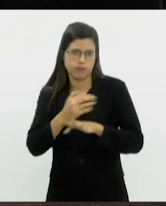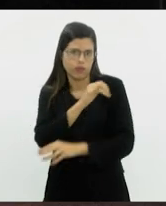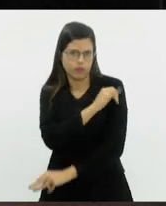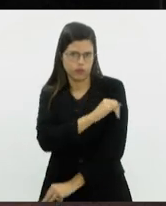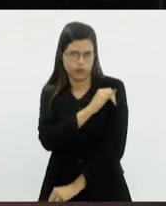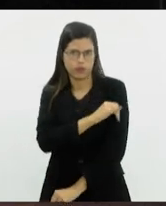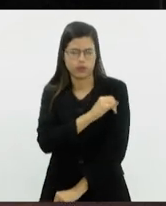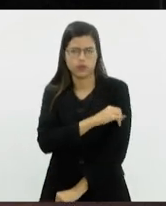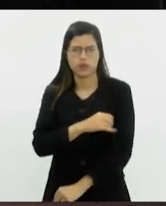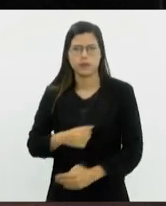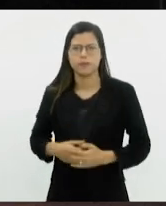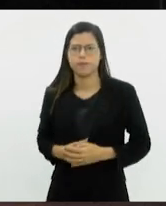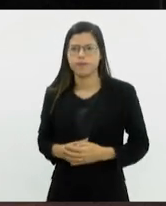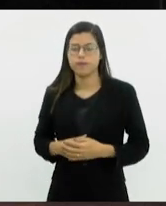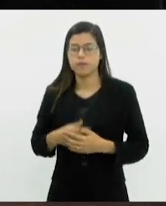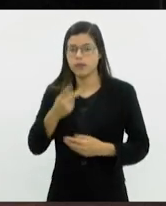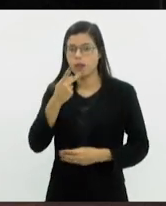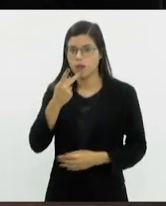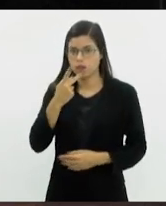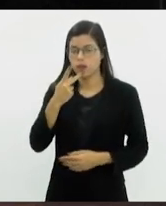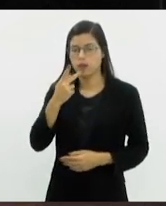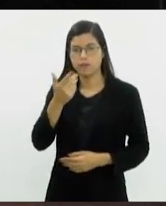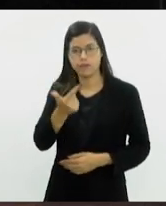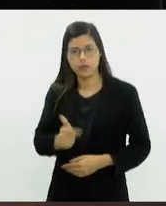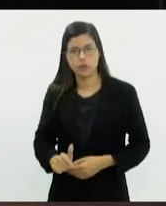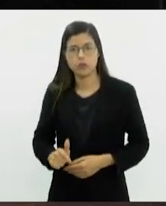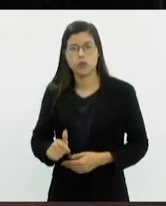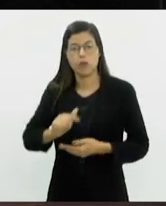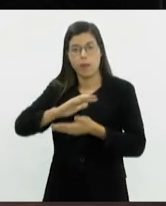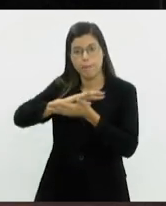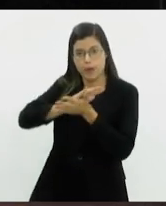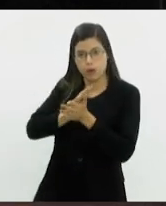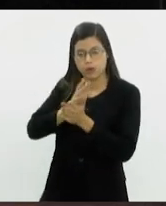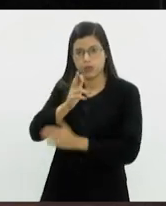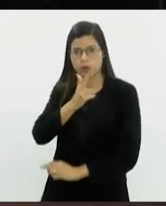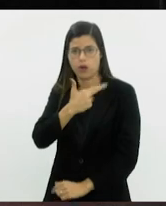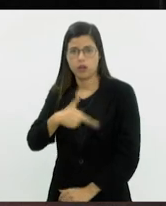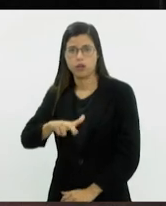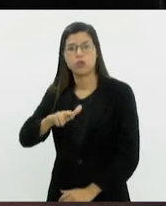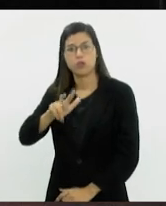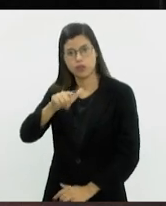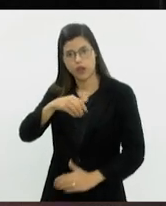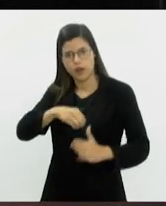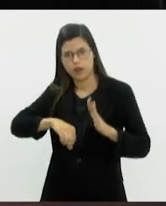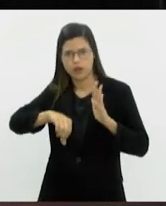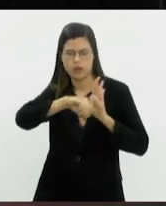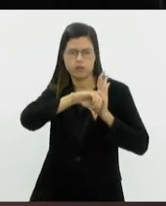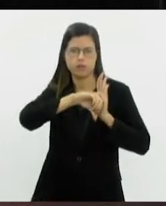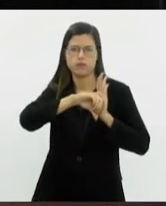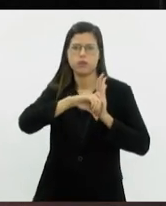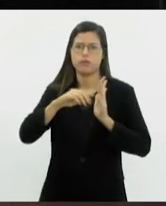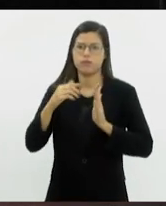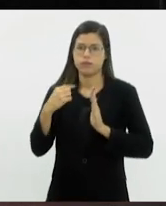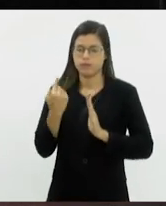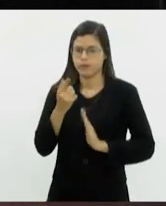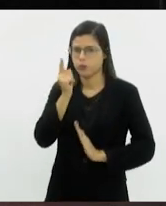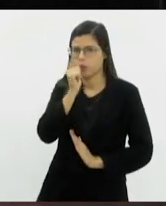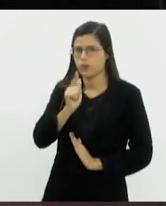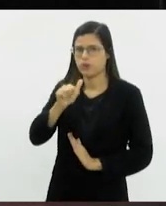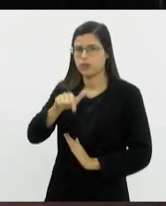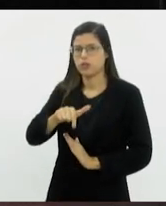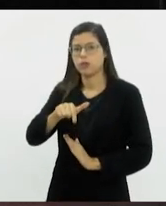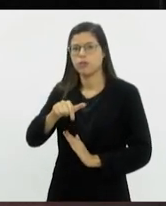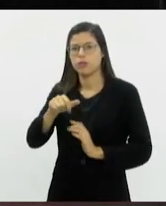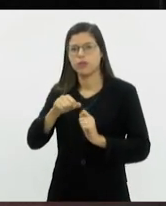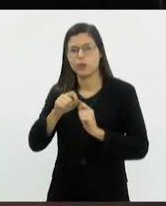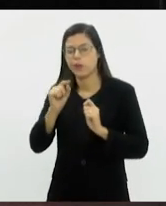Janeiro. E, como eu disse e afirmo, intolerância religiosa é crime, e a gente conseguiu implementar os canais